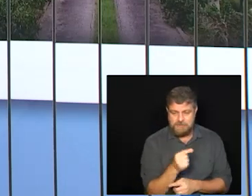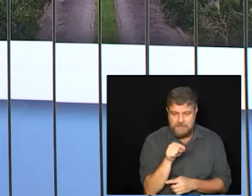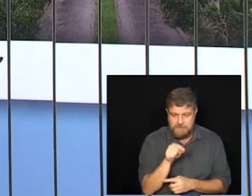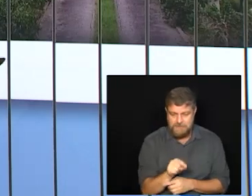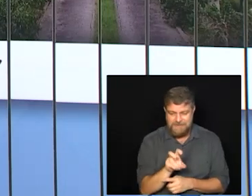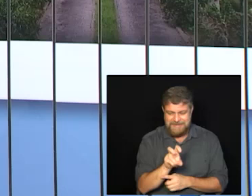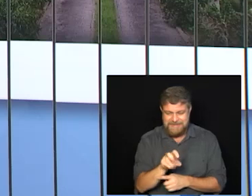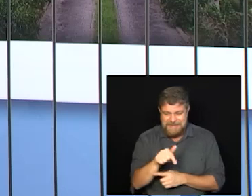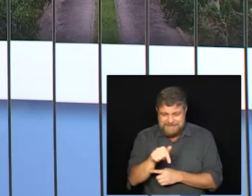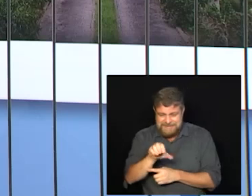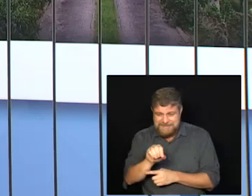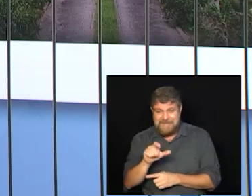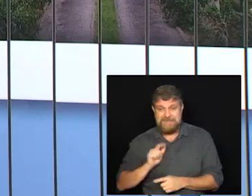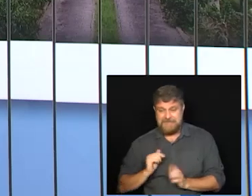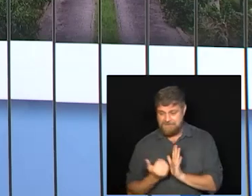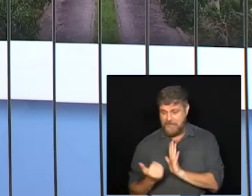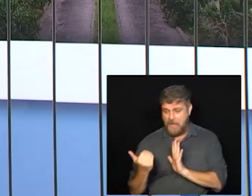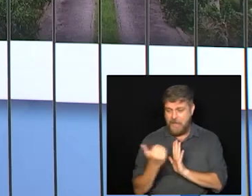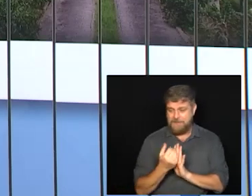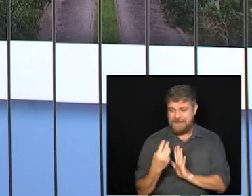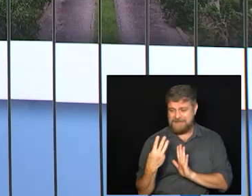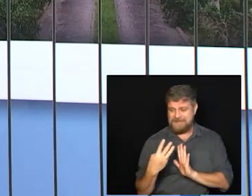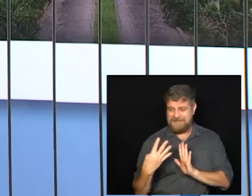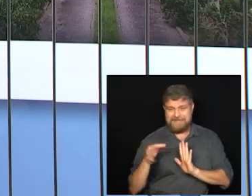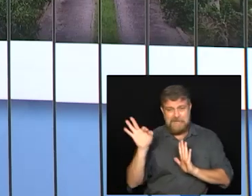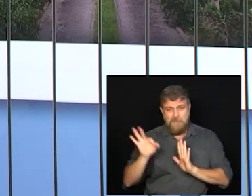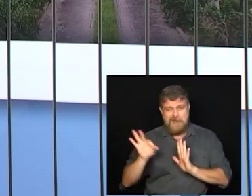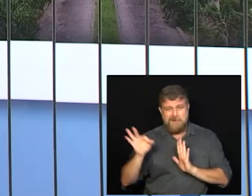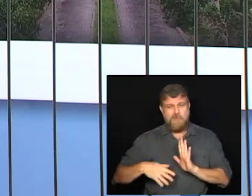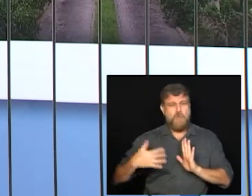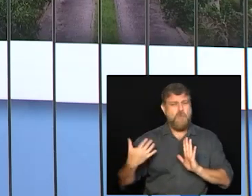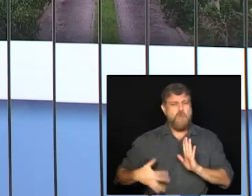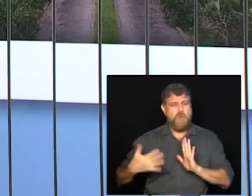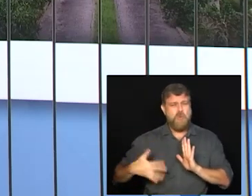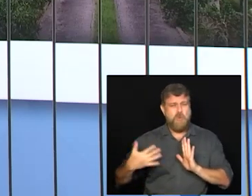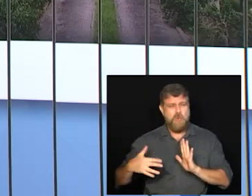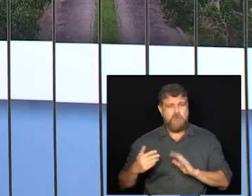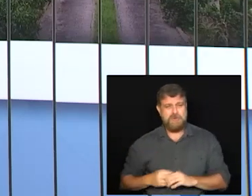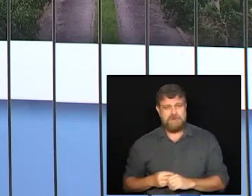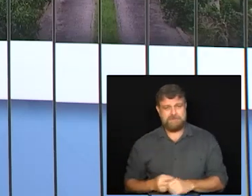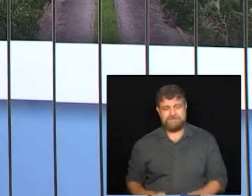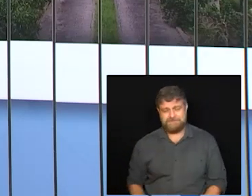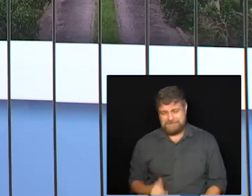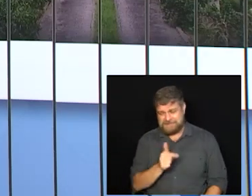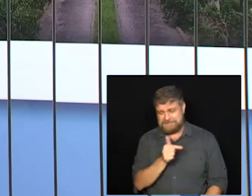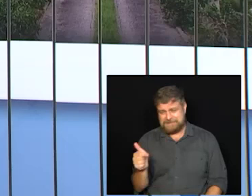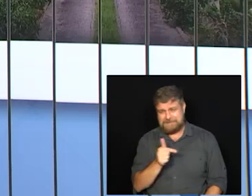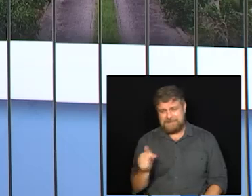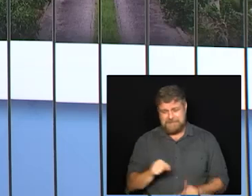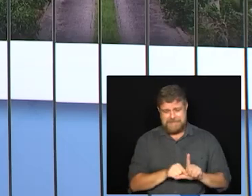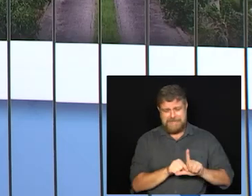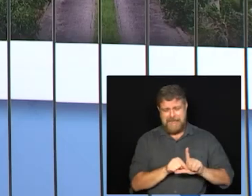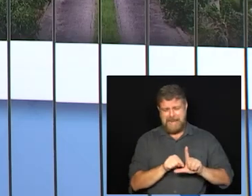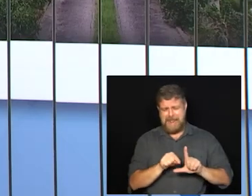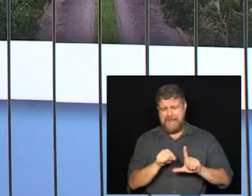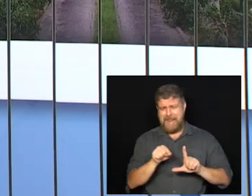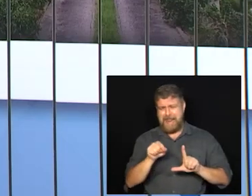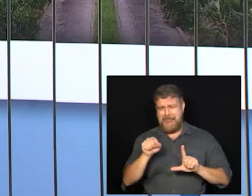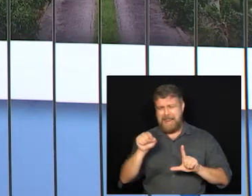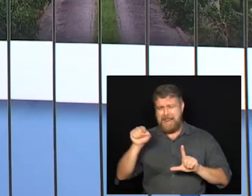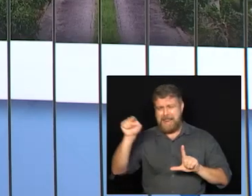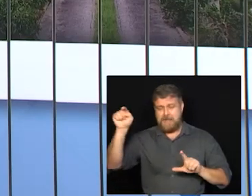62.570, uma alta de 34% nas últimas semanas. E a gente vai fazer agora